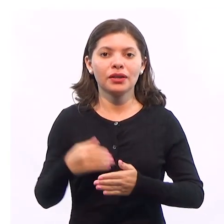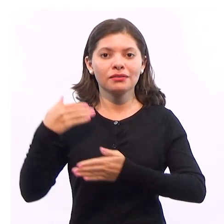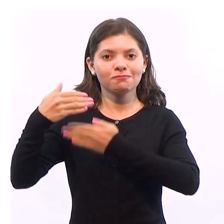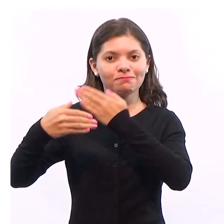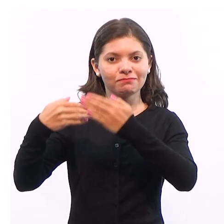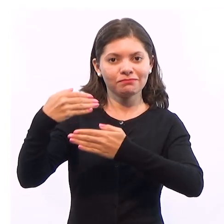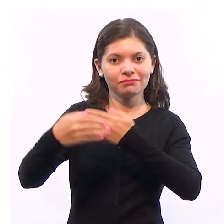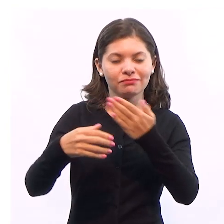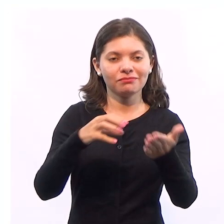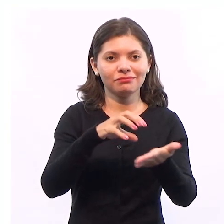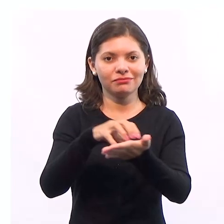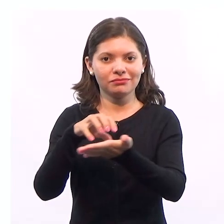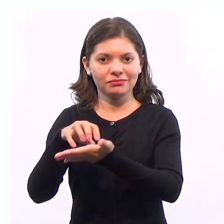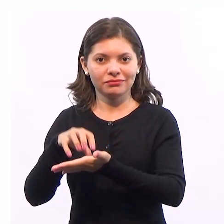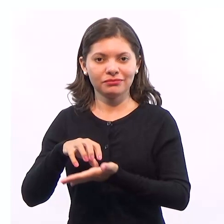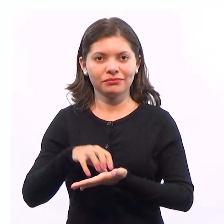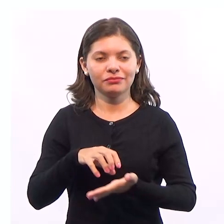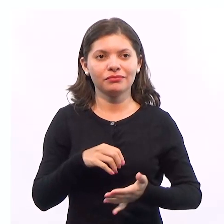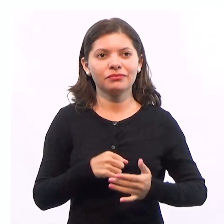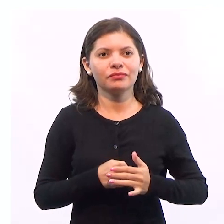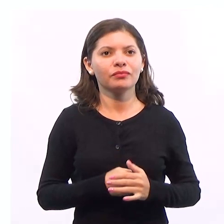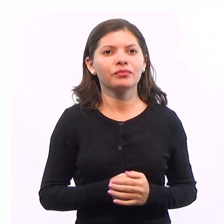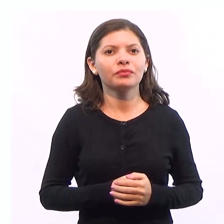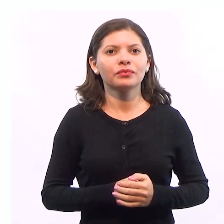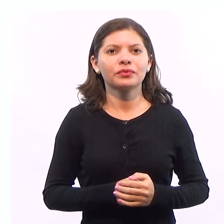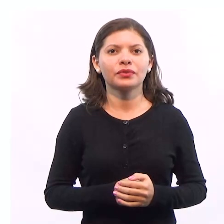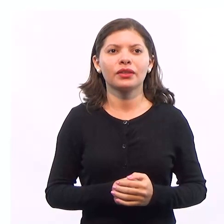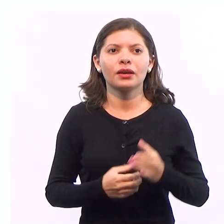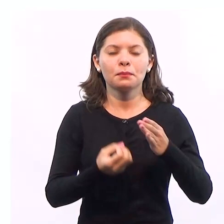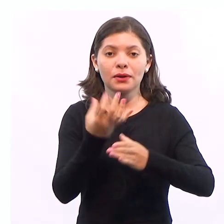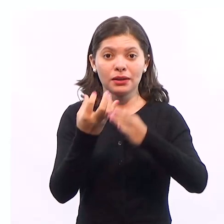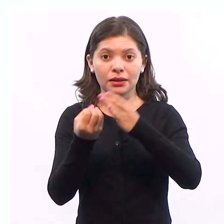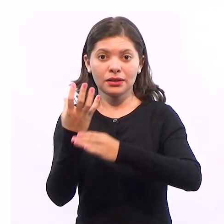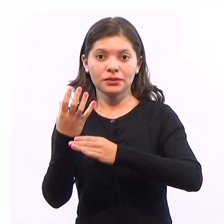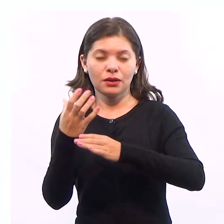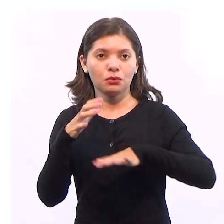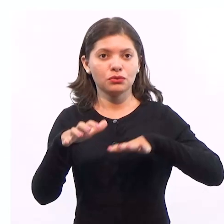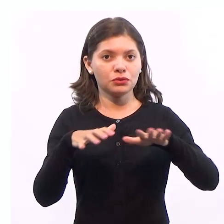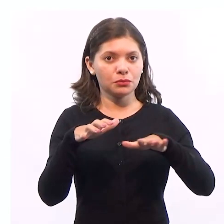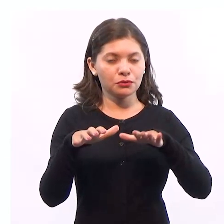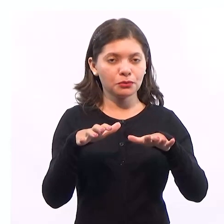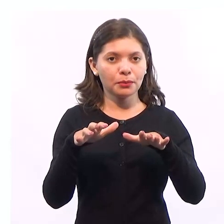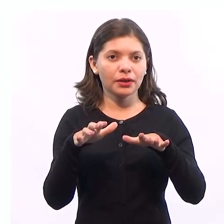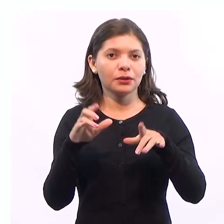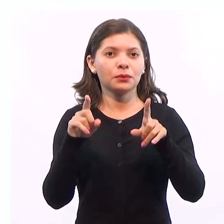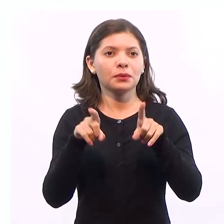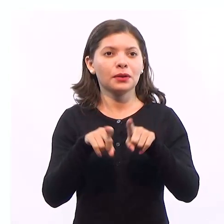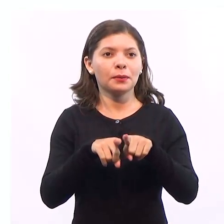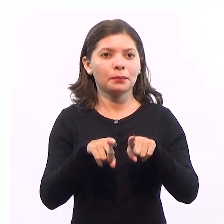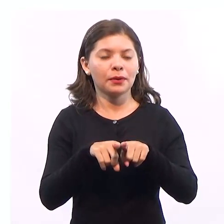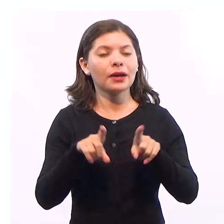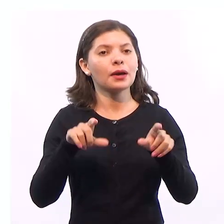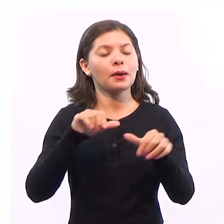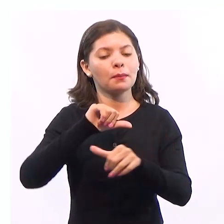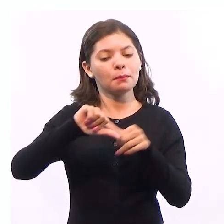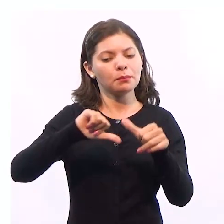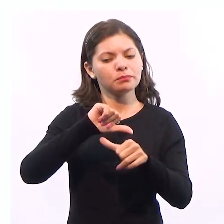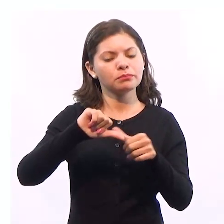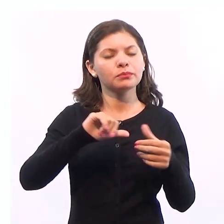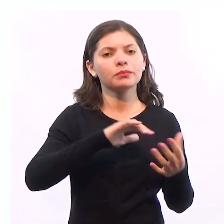de desenvolvimento organizacional. Dentre outros fatores, ó, para a criação deste movimento está também